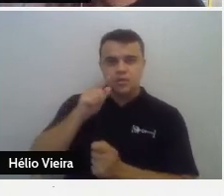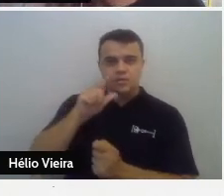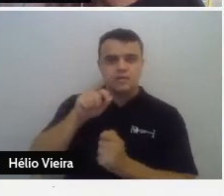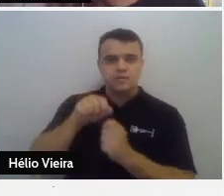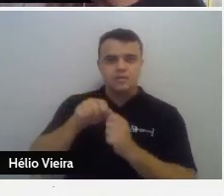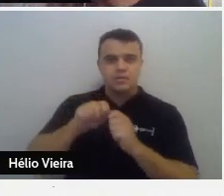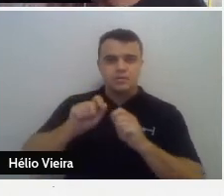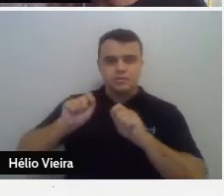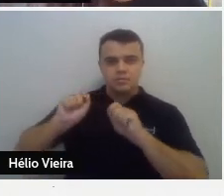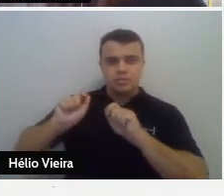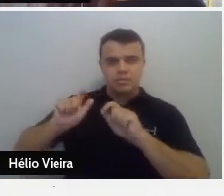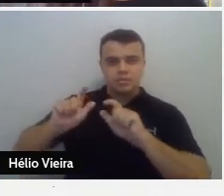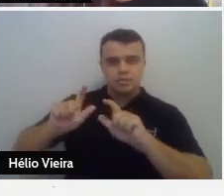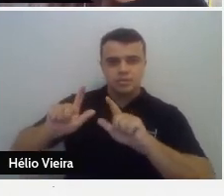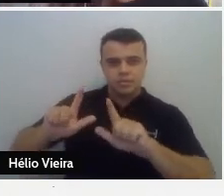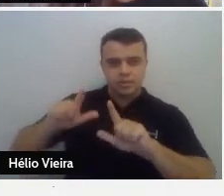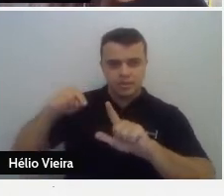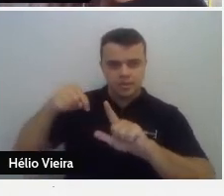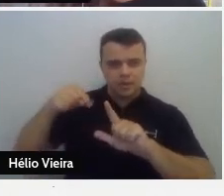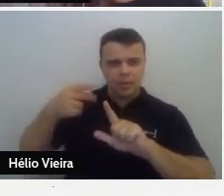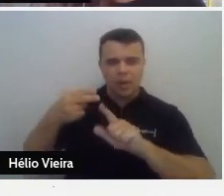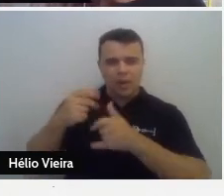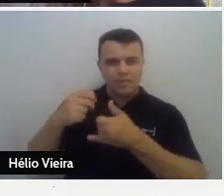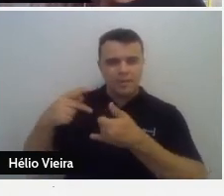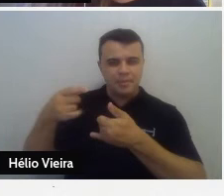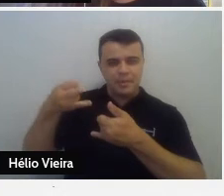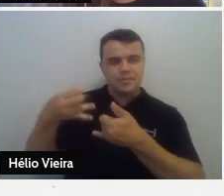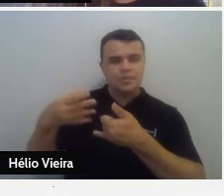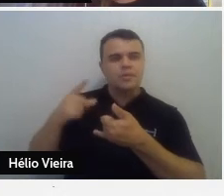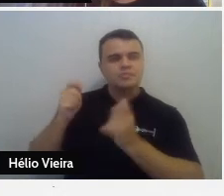uma galeria, e ali